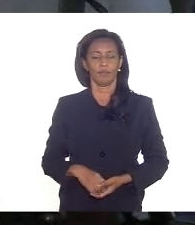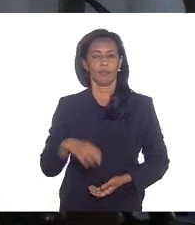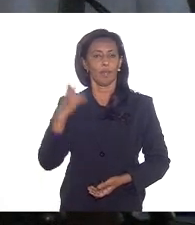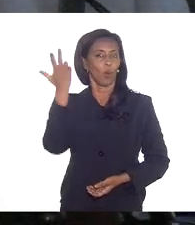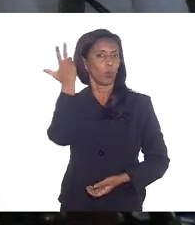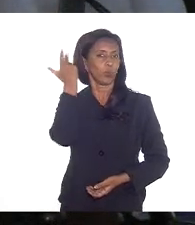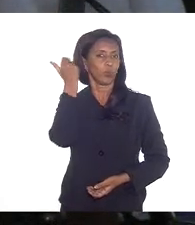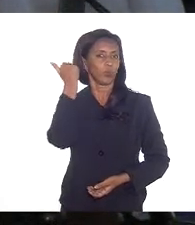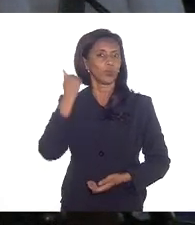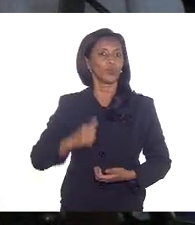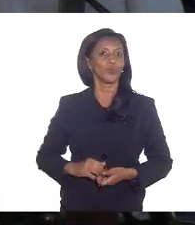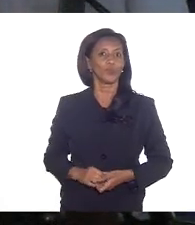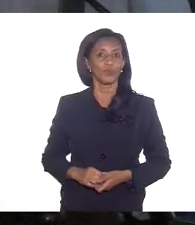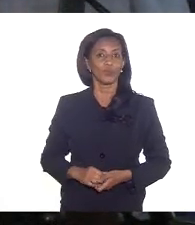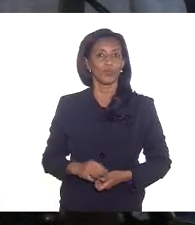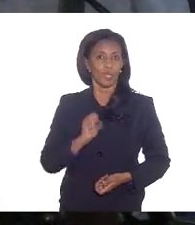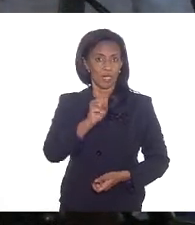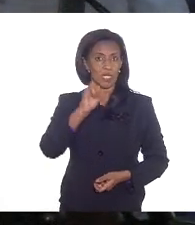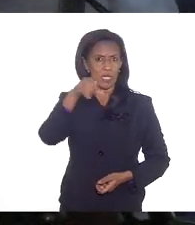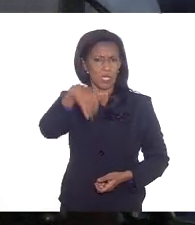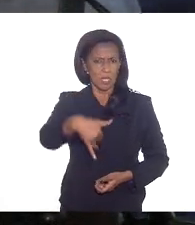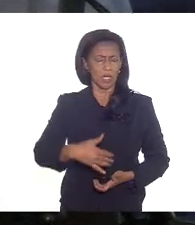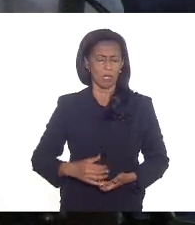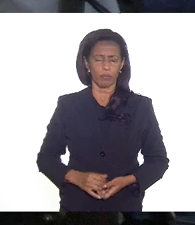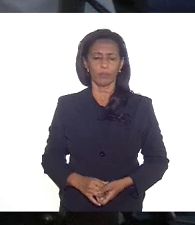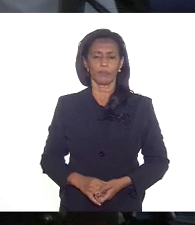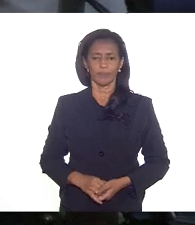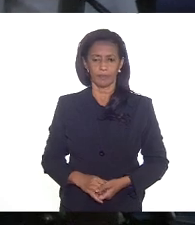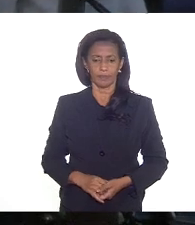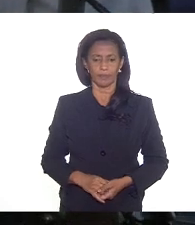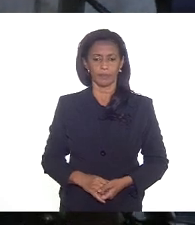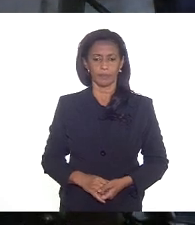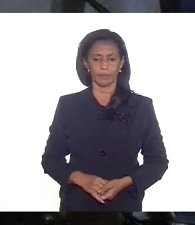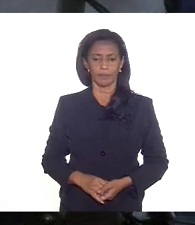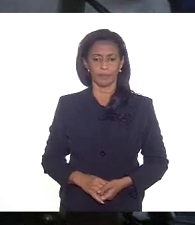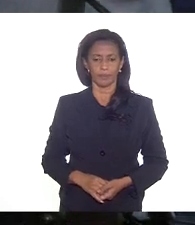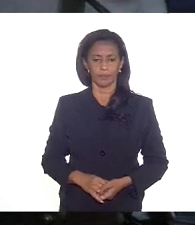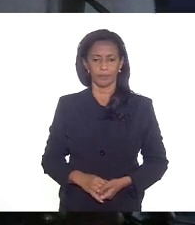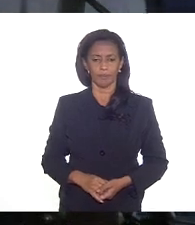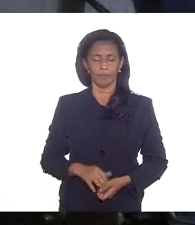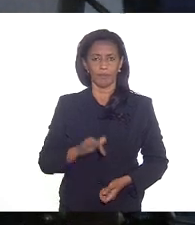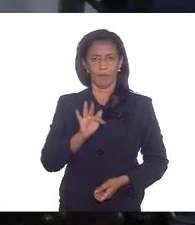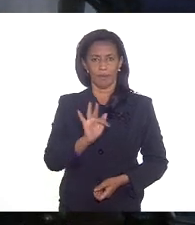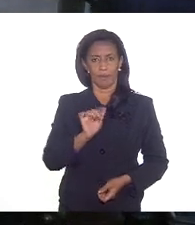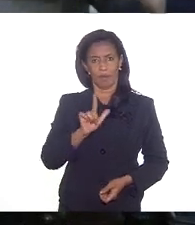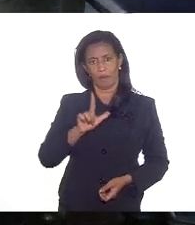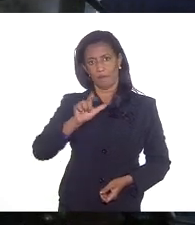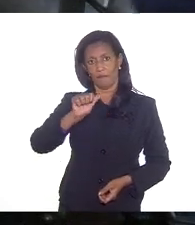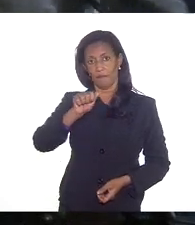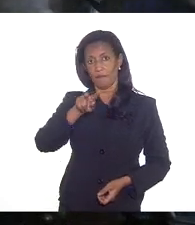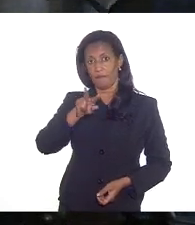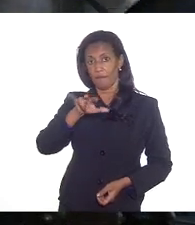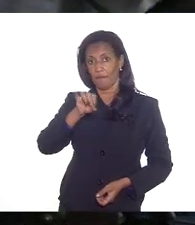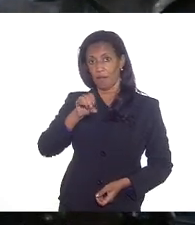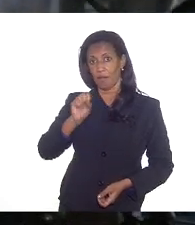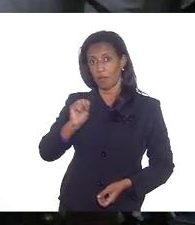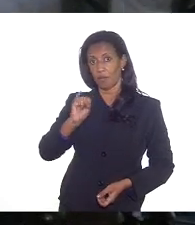Eliomar Coelho bota intensa Ester o deputado Fábio Silva